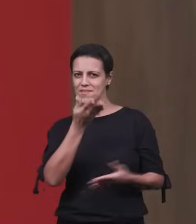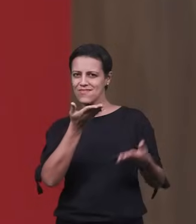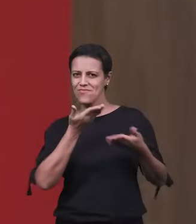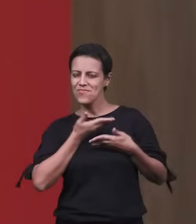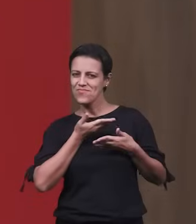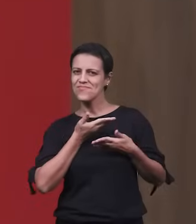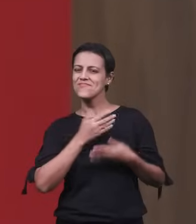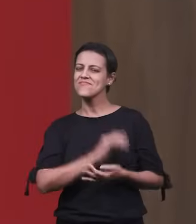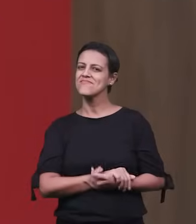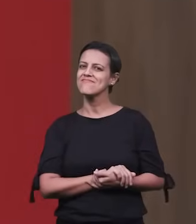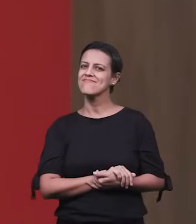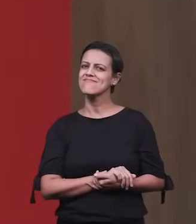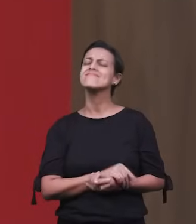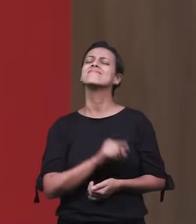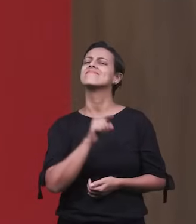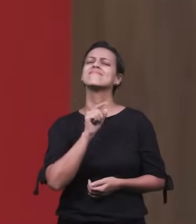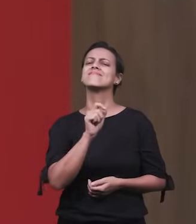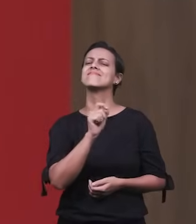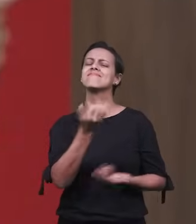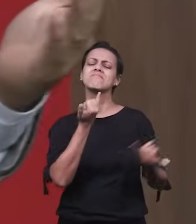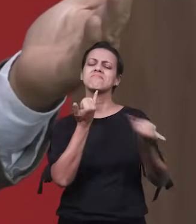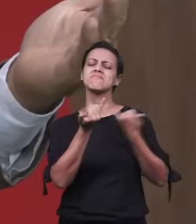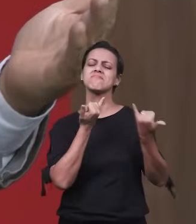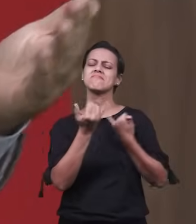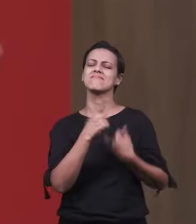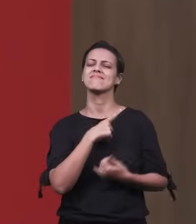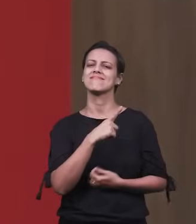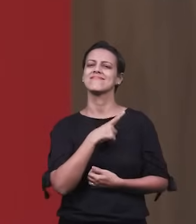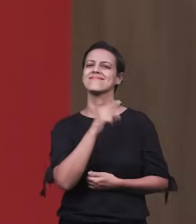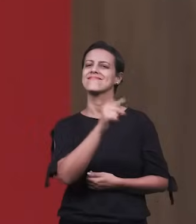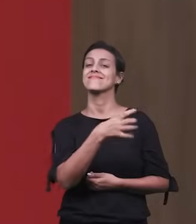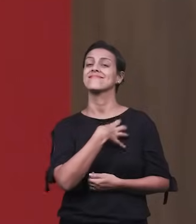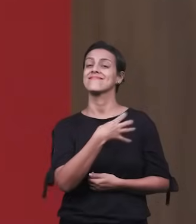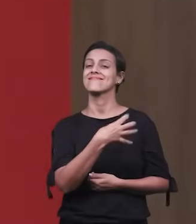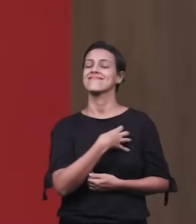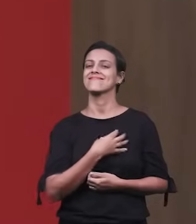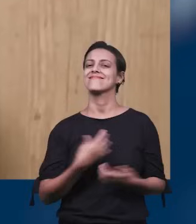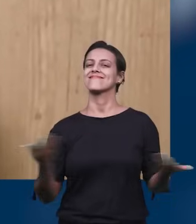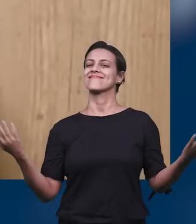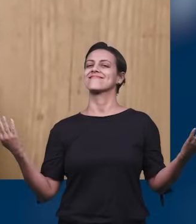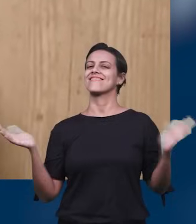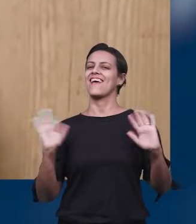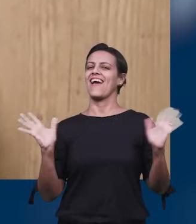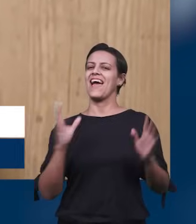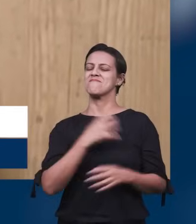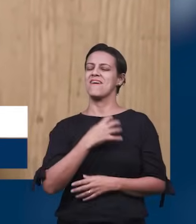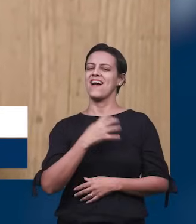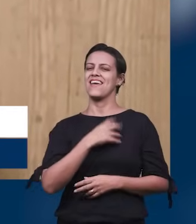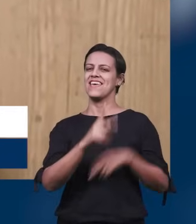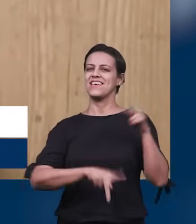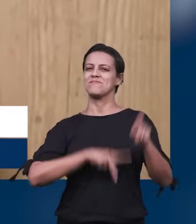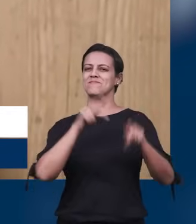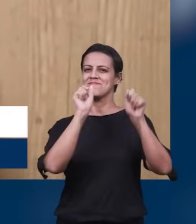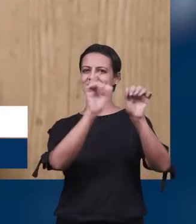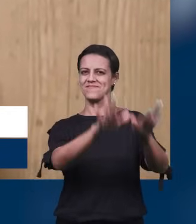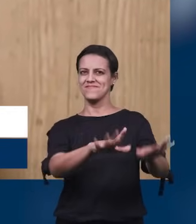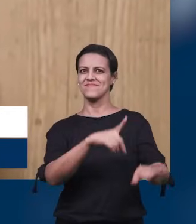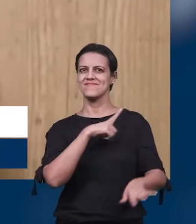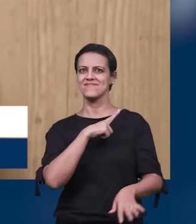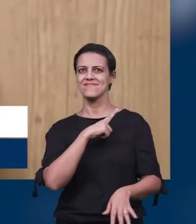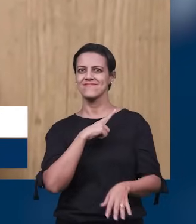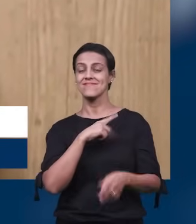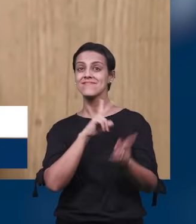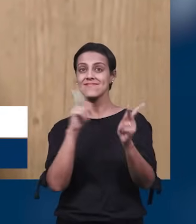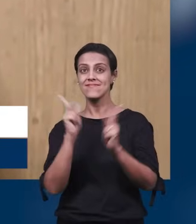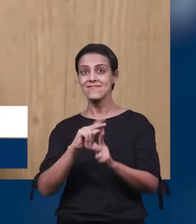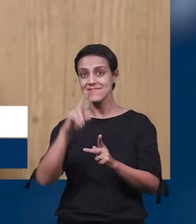você traz aí de informações da Bahia? Alô, Bahia, povo abençoado. Paz do Senhor, irmão Jorge. Nesta edição do